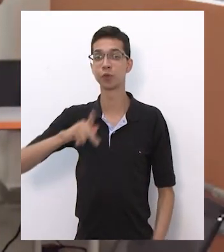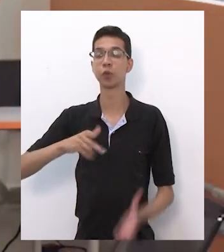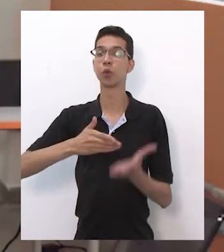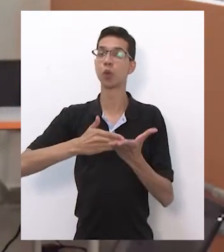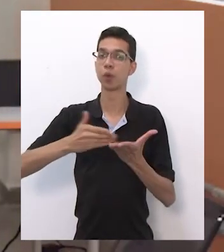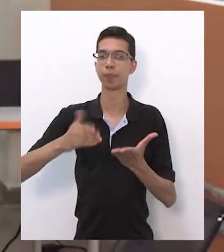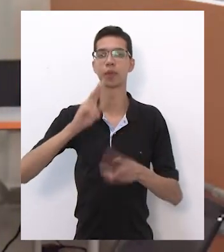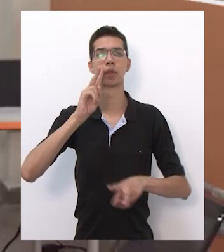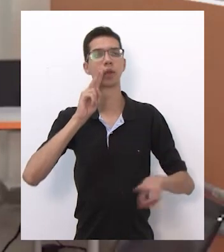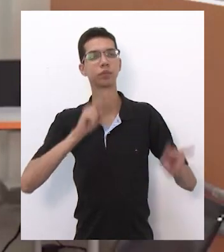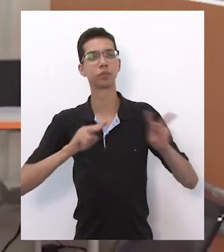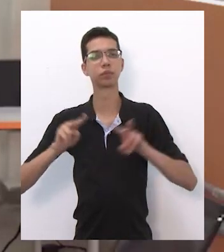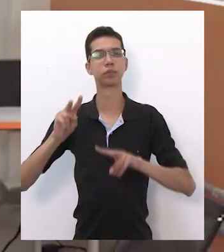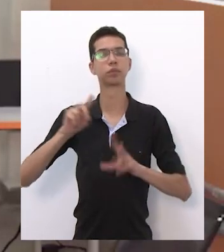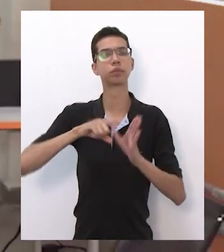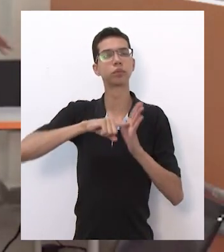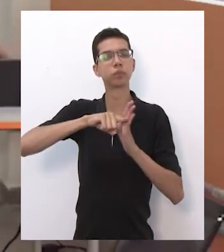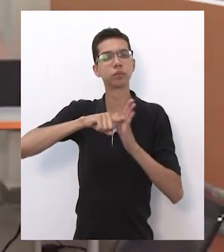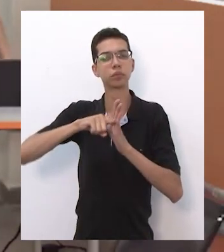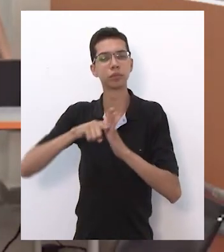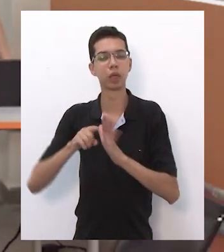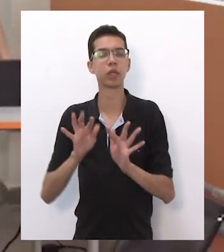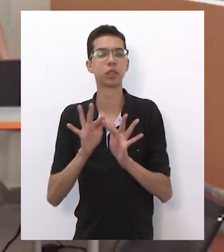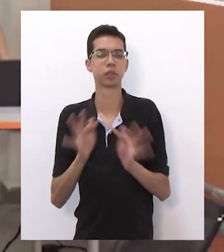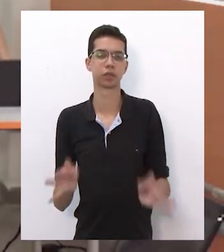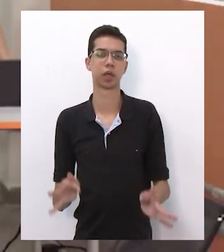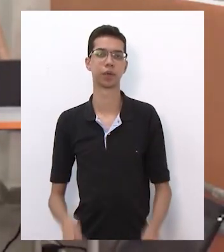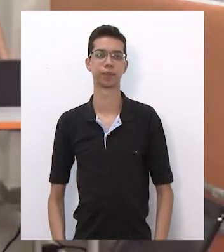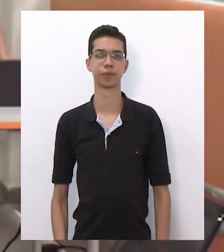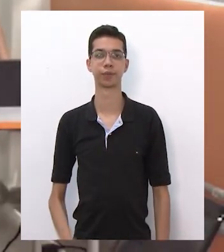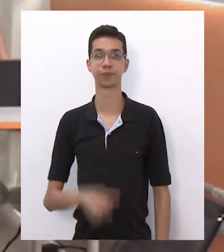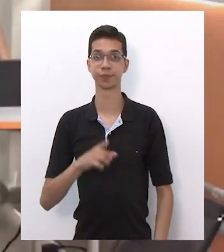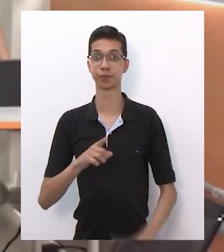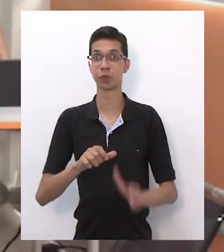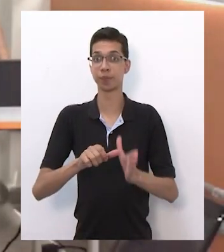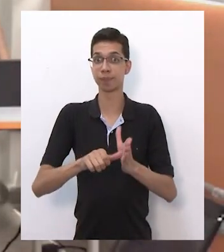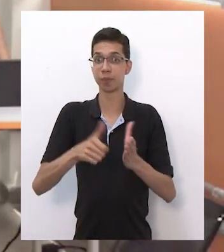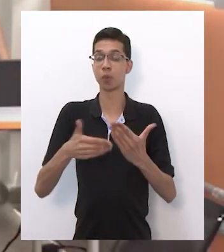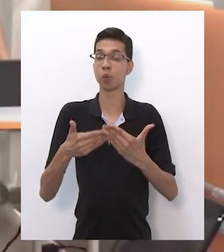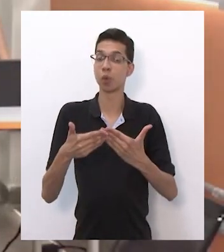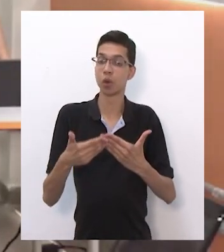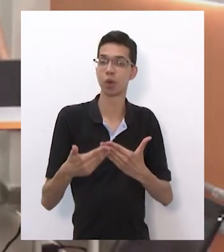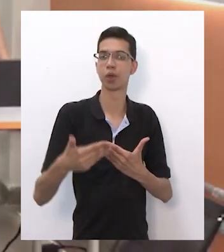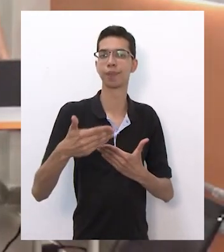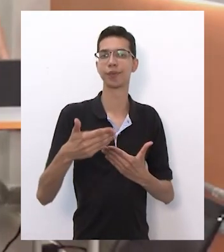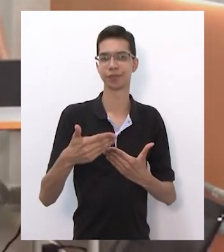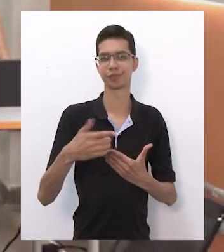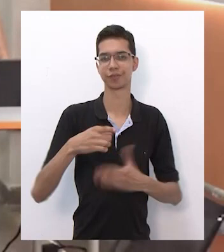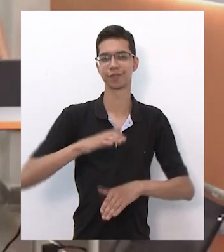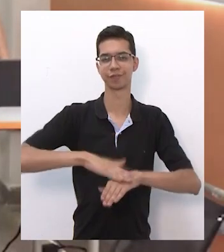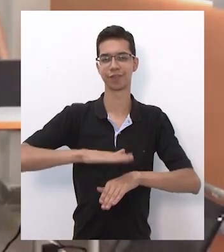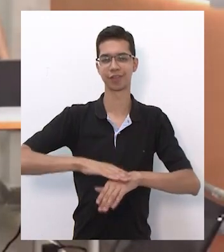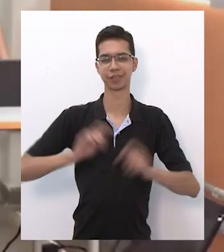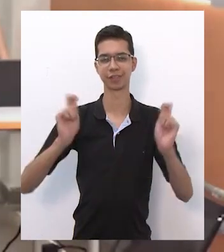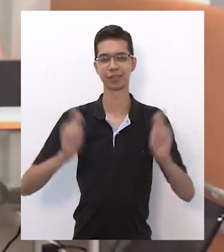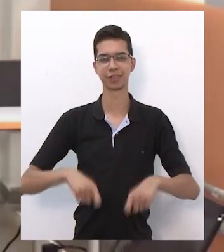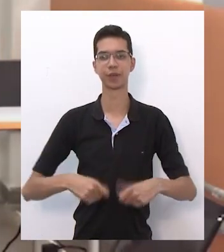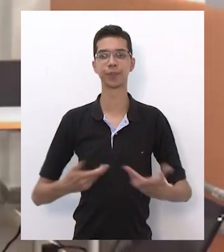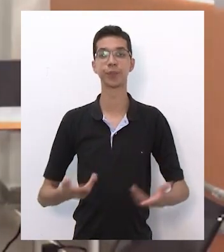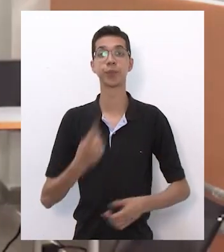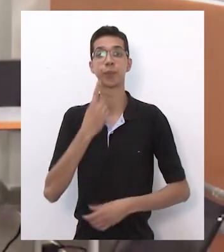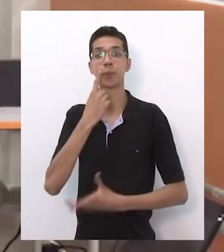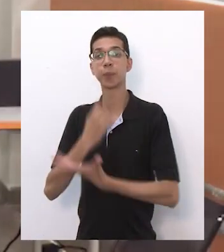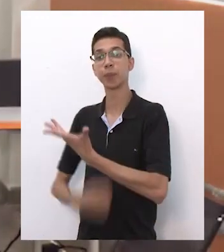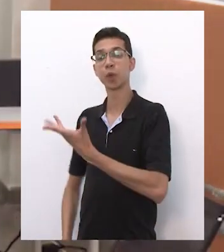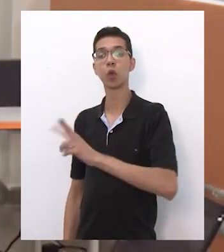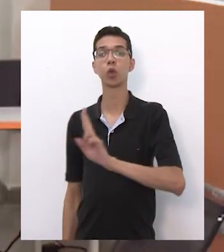Tinkercad. É bem simples. E você, desde o primeiro momento, já vai poder fazer alguma coisa. Vou pular o blog e vou para a galeria. Na